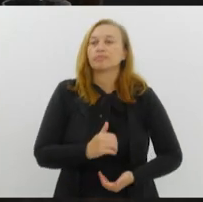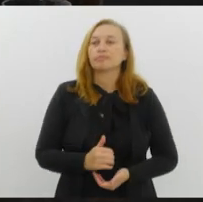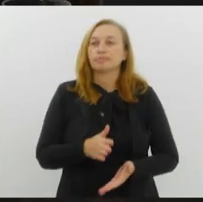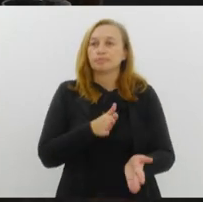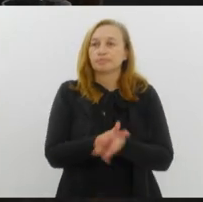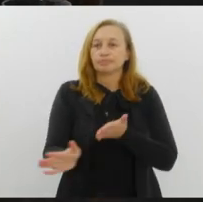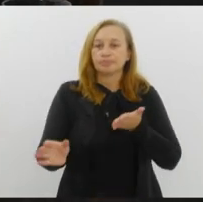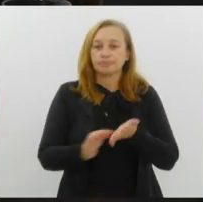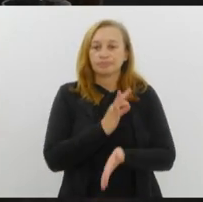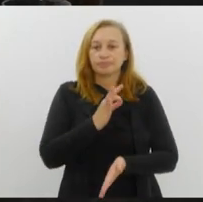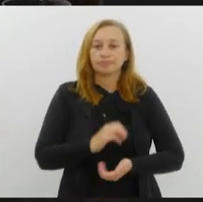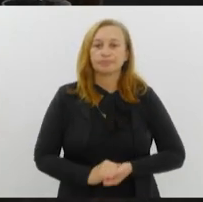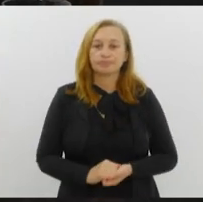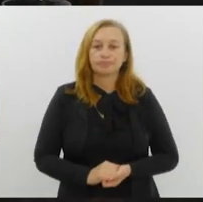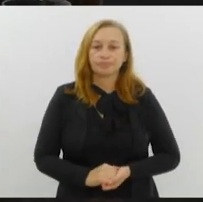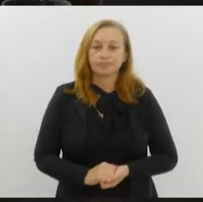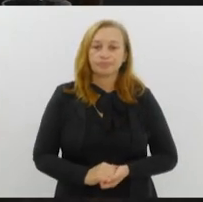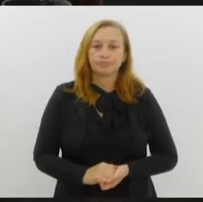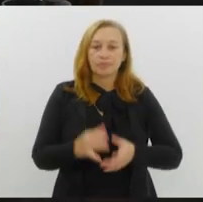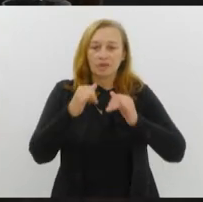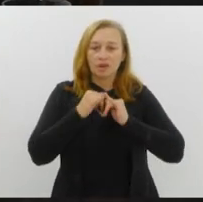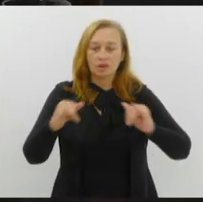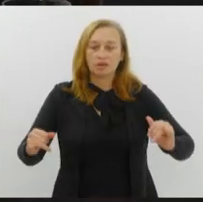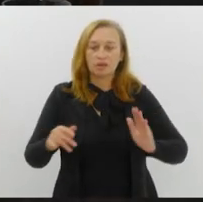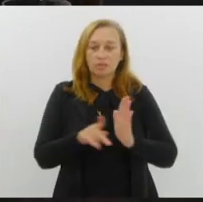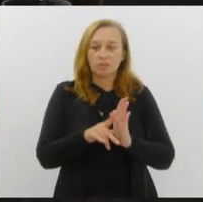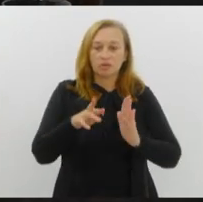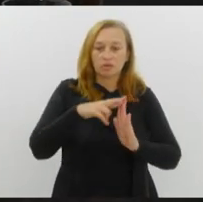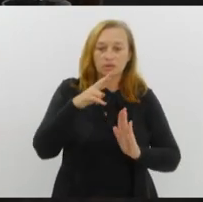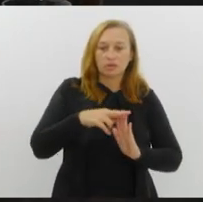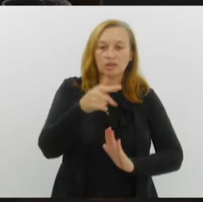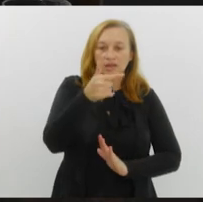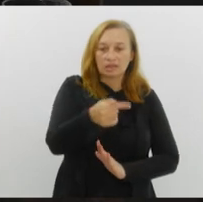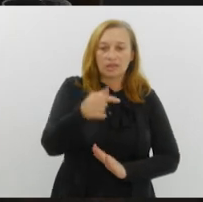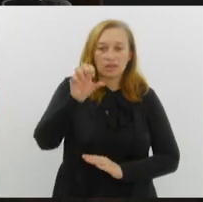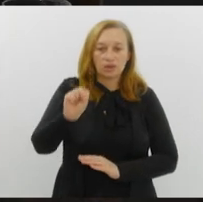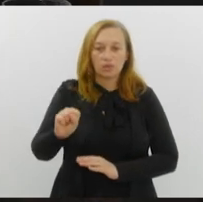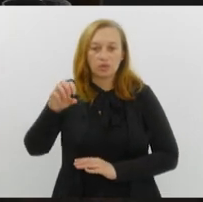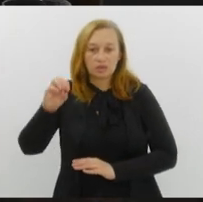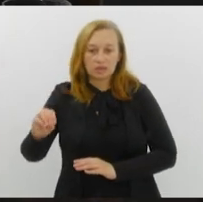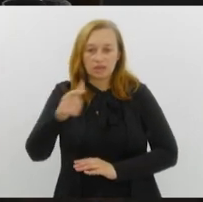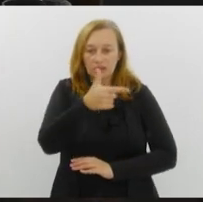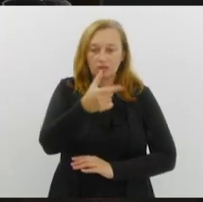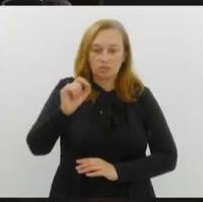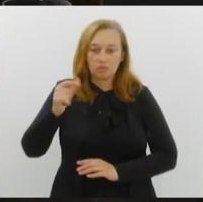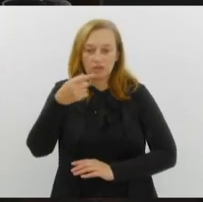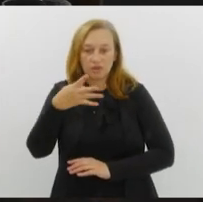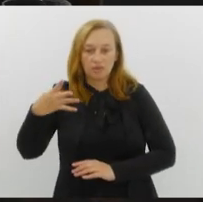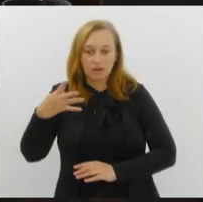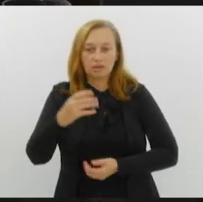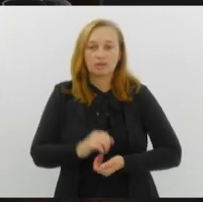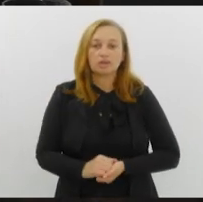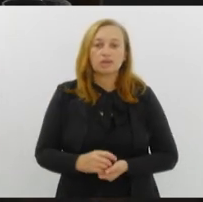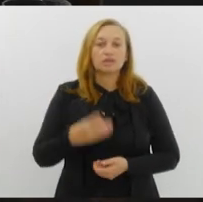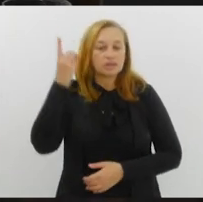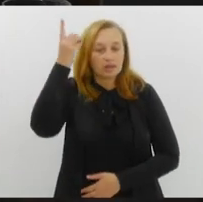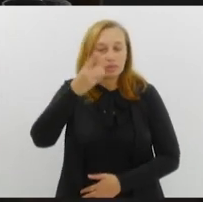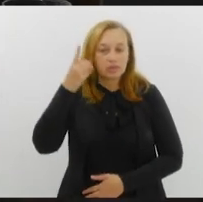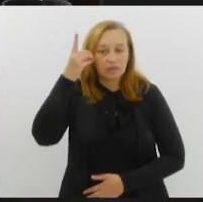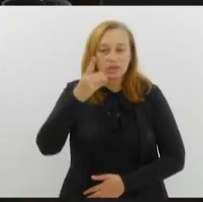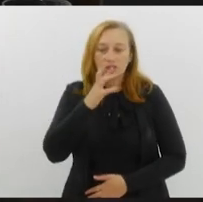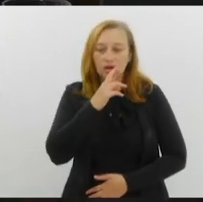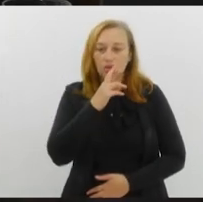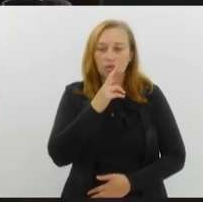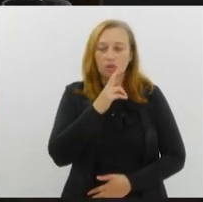vai à promulgação. Anuncio o projeto de resolução número 780 de 2024, de autoria do deputado